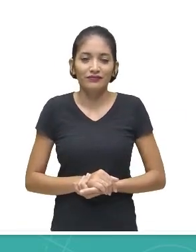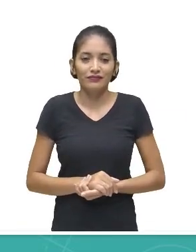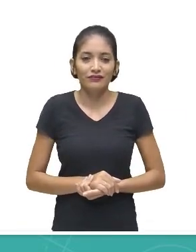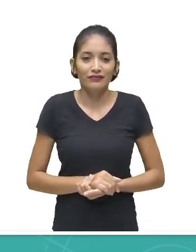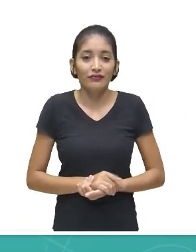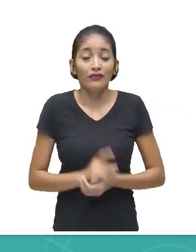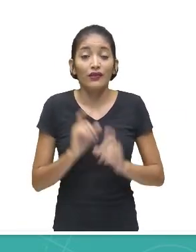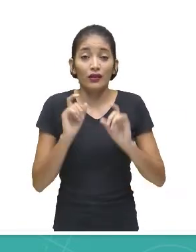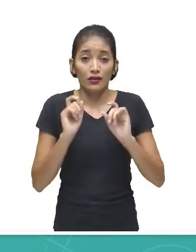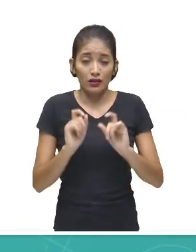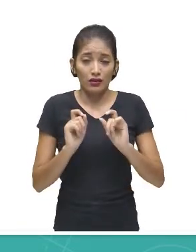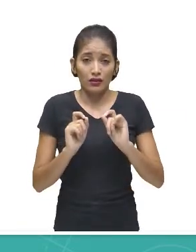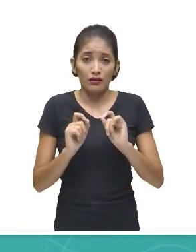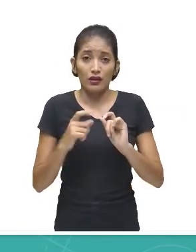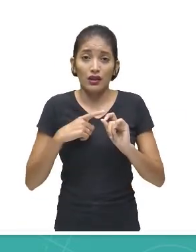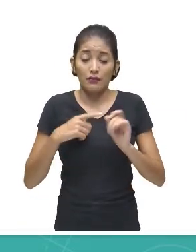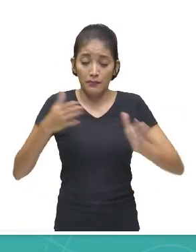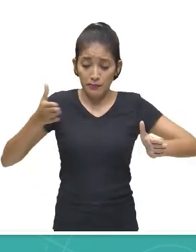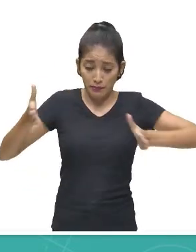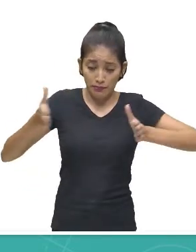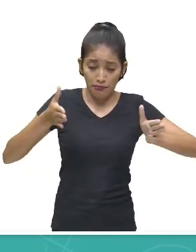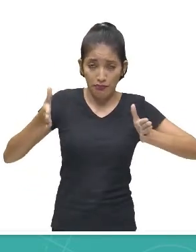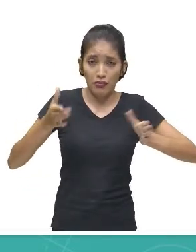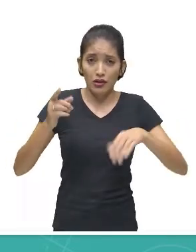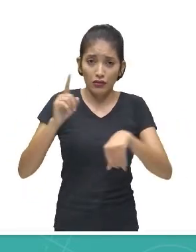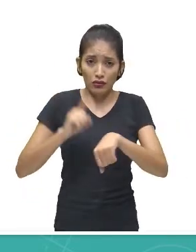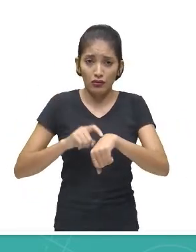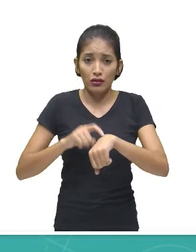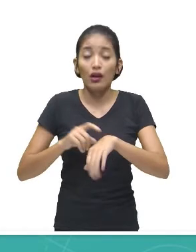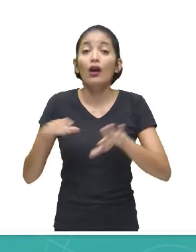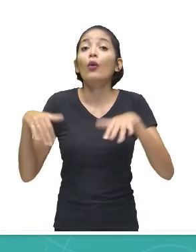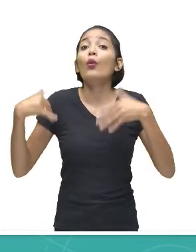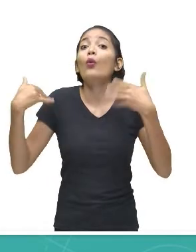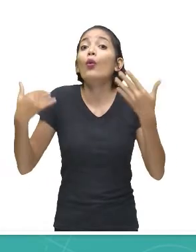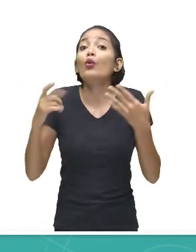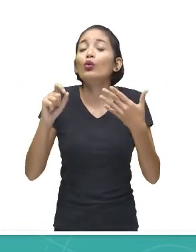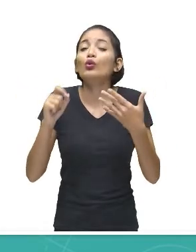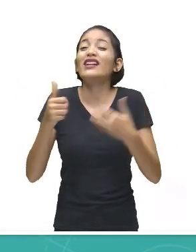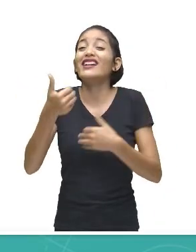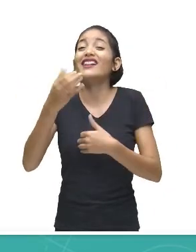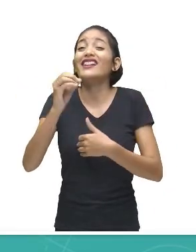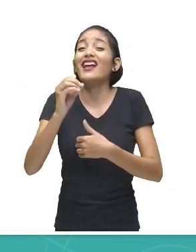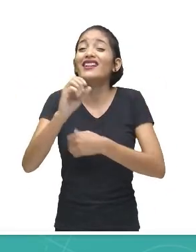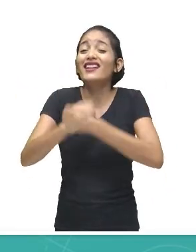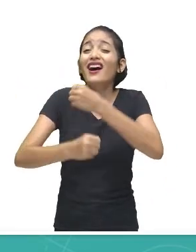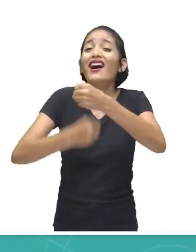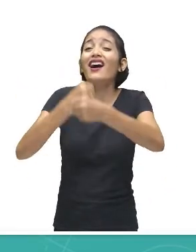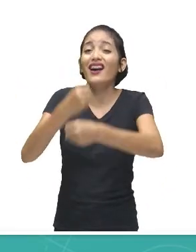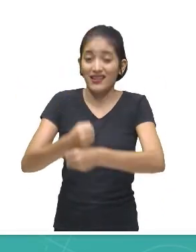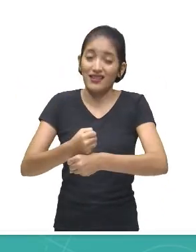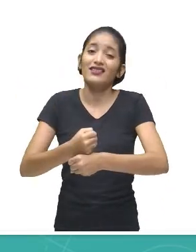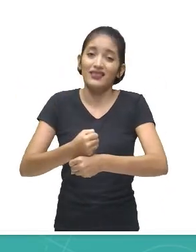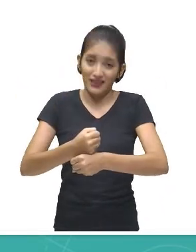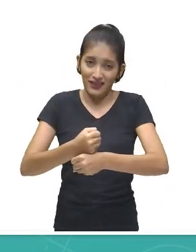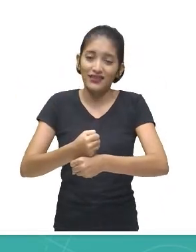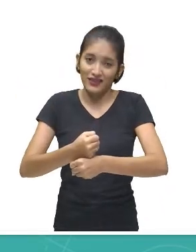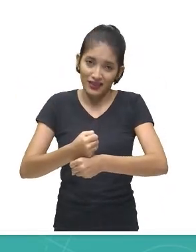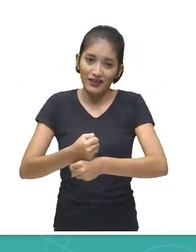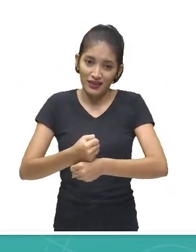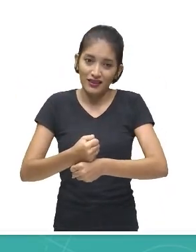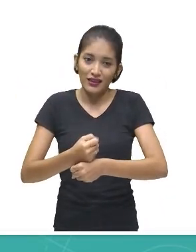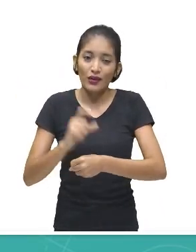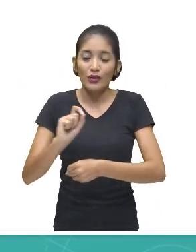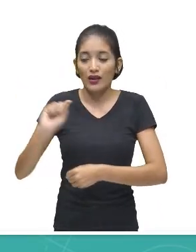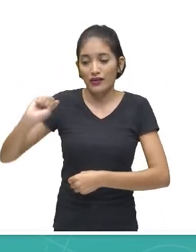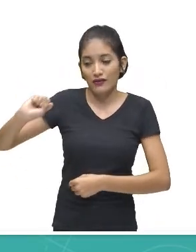que indica tempo, né? Quando? Daqui a 10 anos. Então, eu vou isolar aqui com a vírgula,